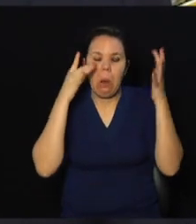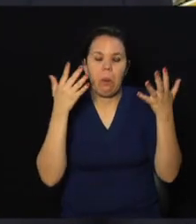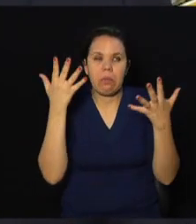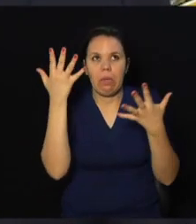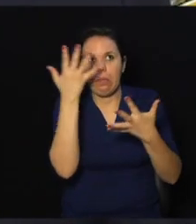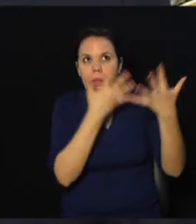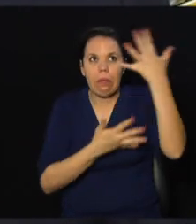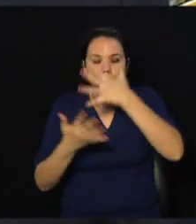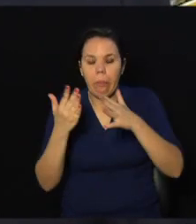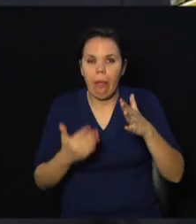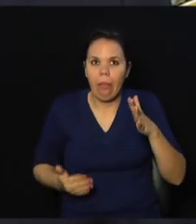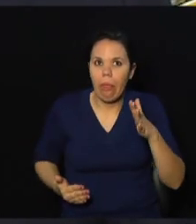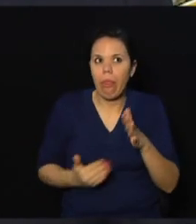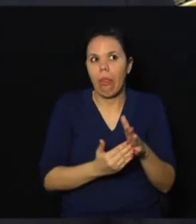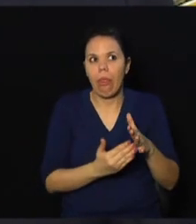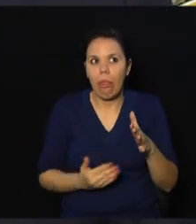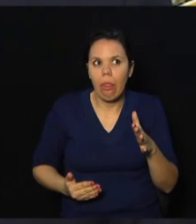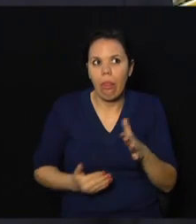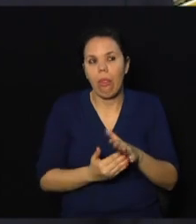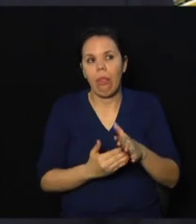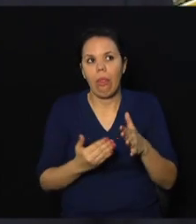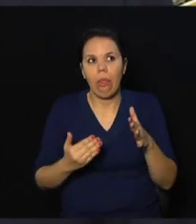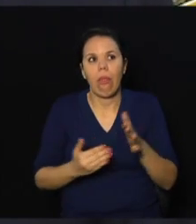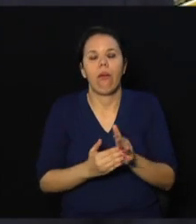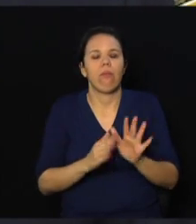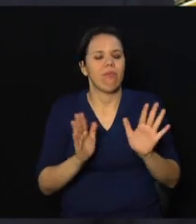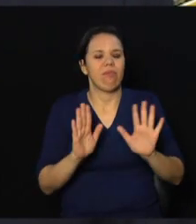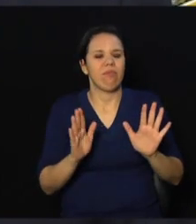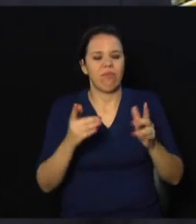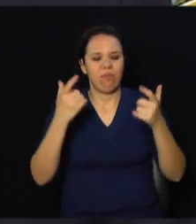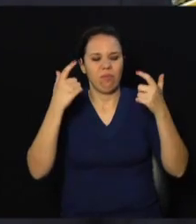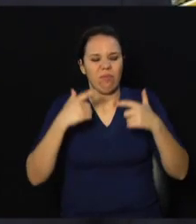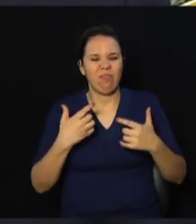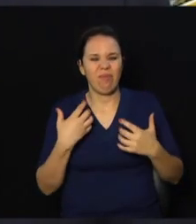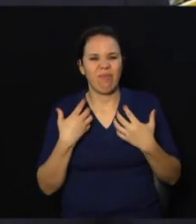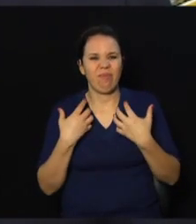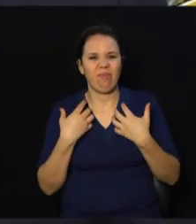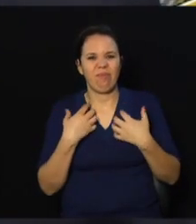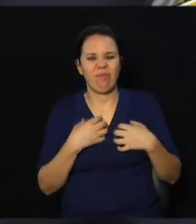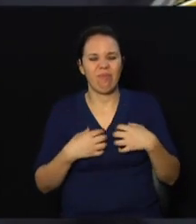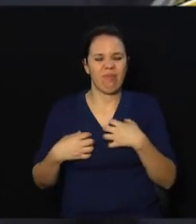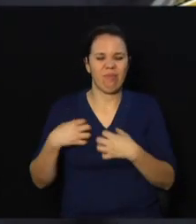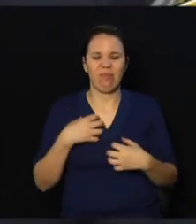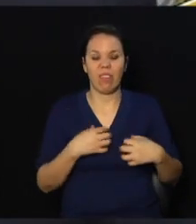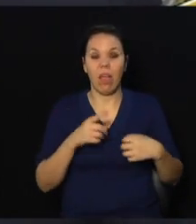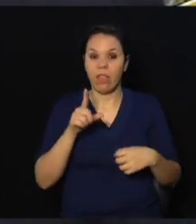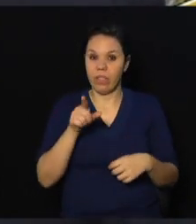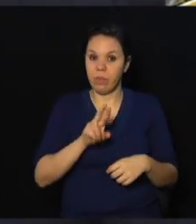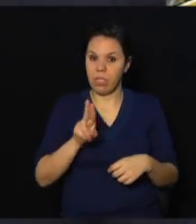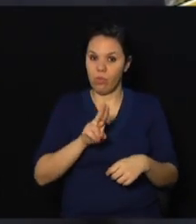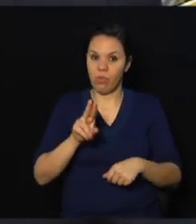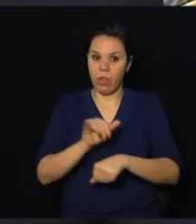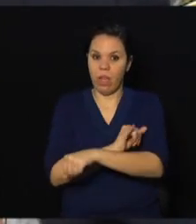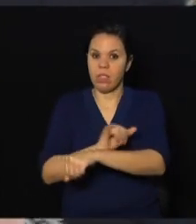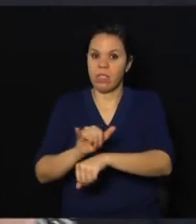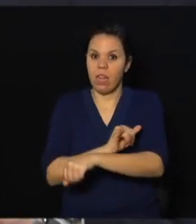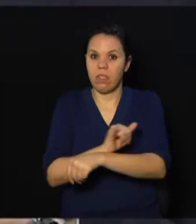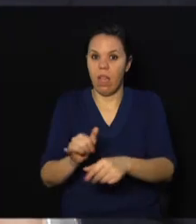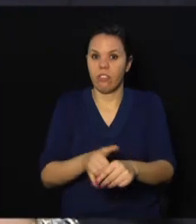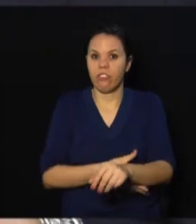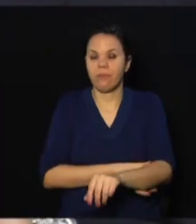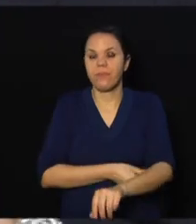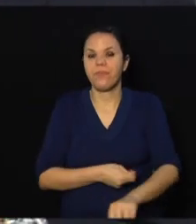o obstáculo para você chegar onde você quer, o obstáculo já te desanima. É sempre uma estratégia que é dentro da neurolinguística, né?